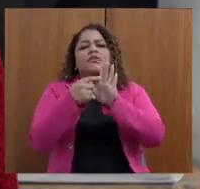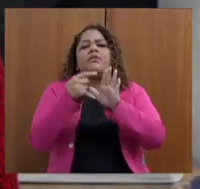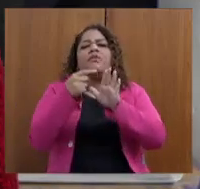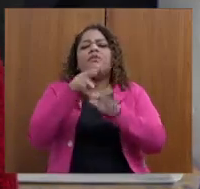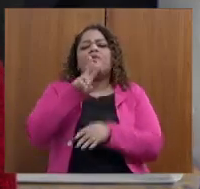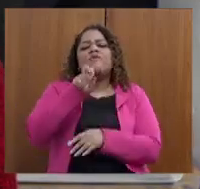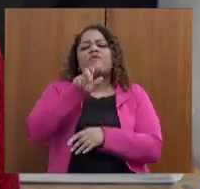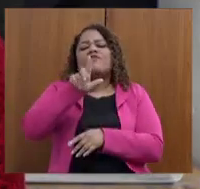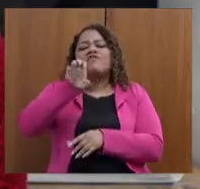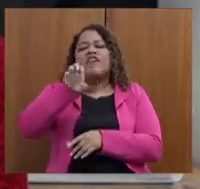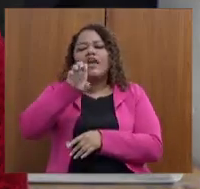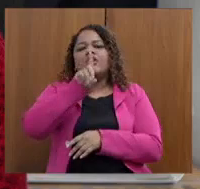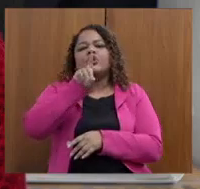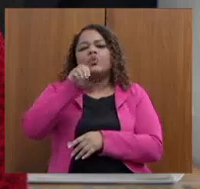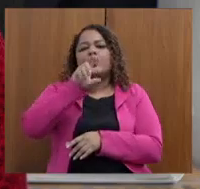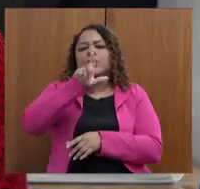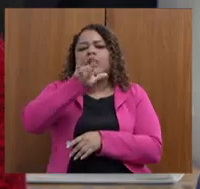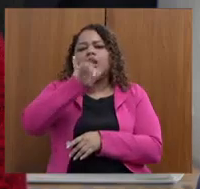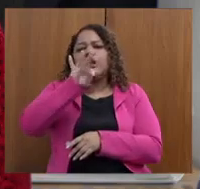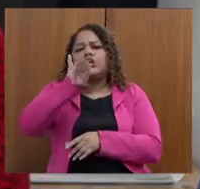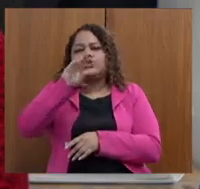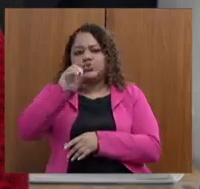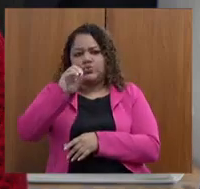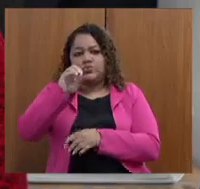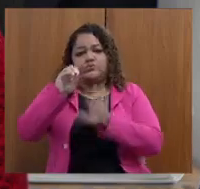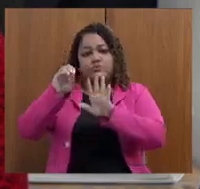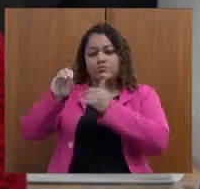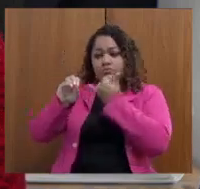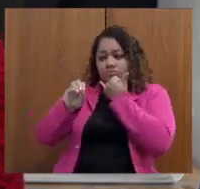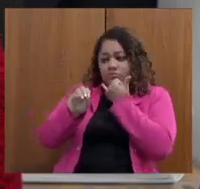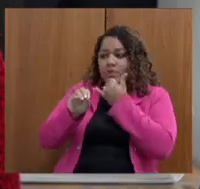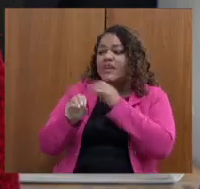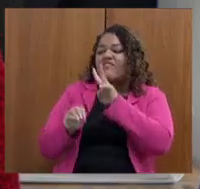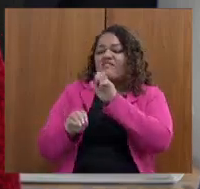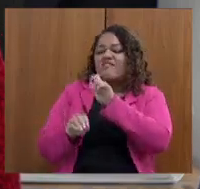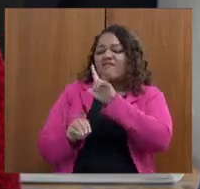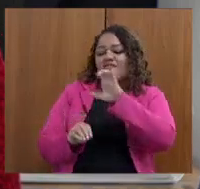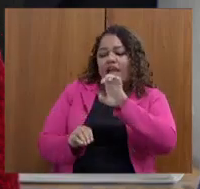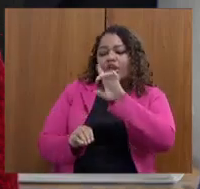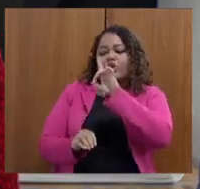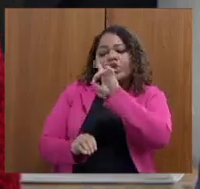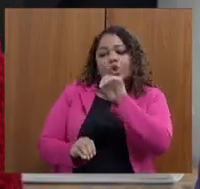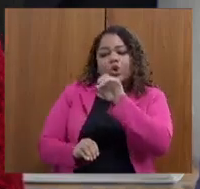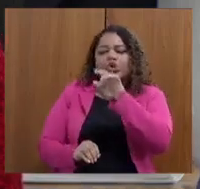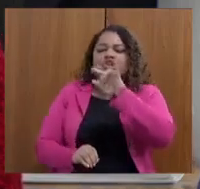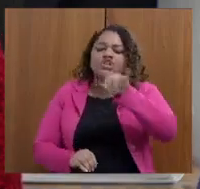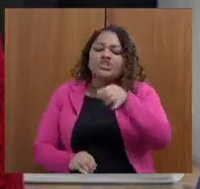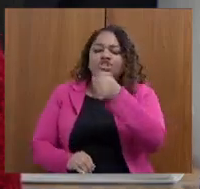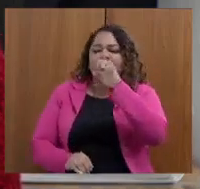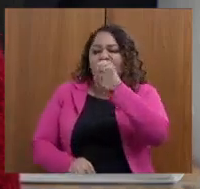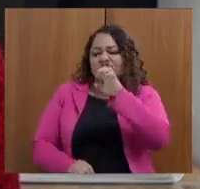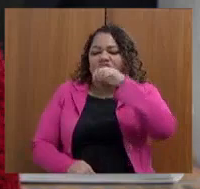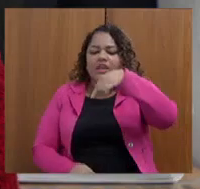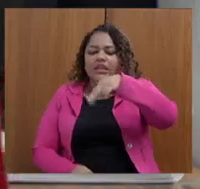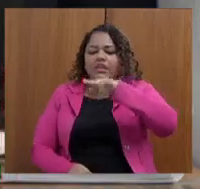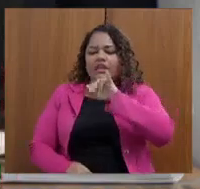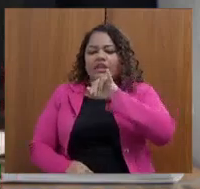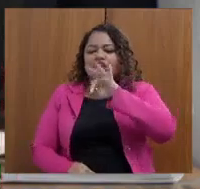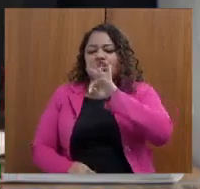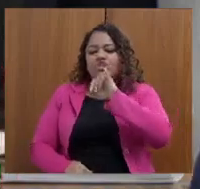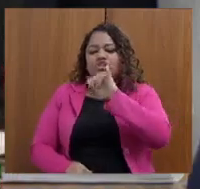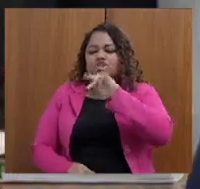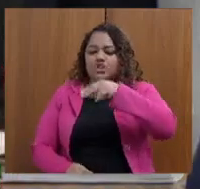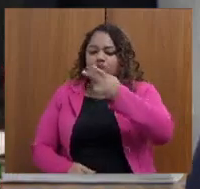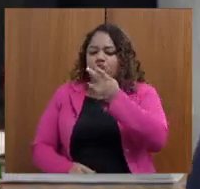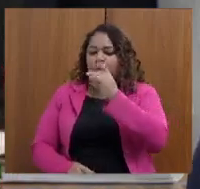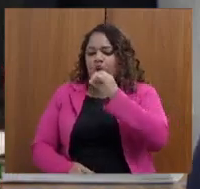eu queria retomar que é o Vale do Jequitinhonha né em que está o lítio Ok mas o